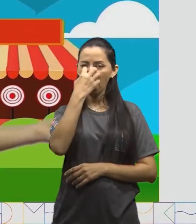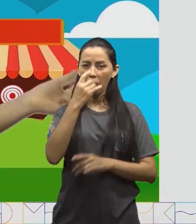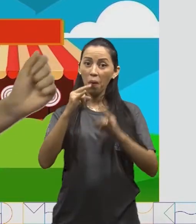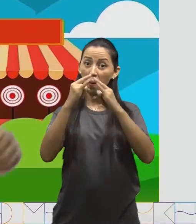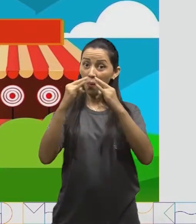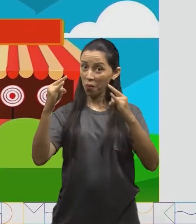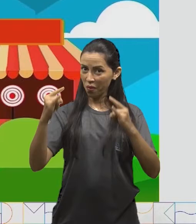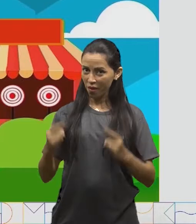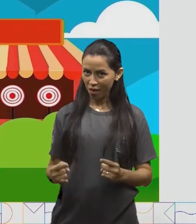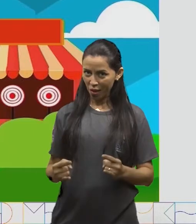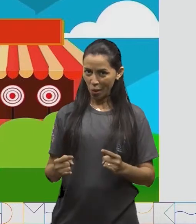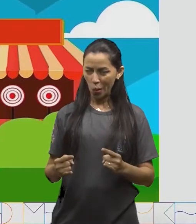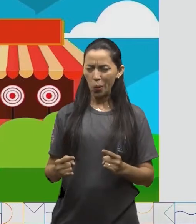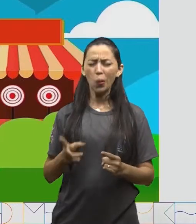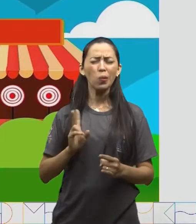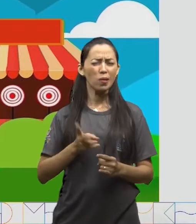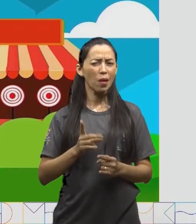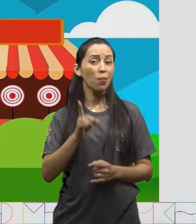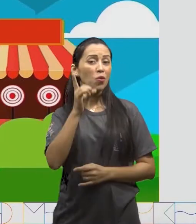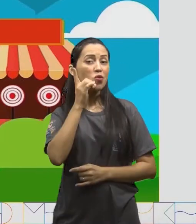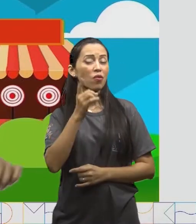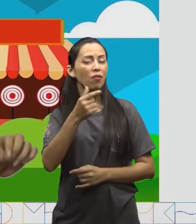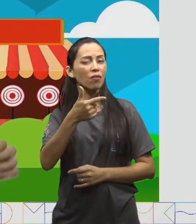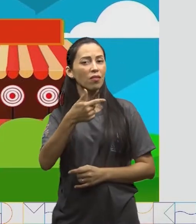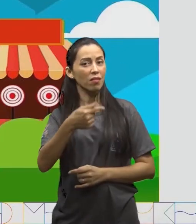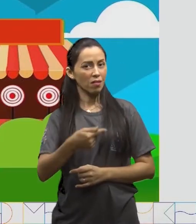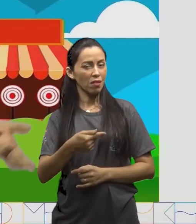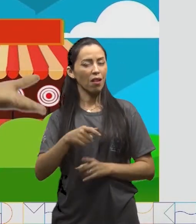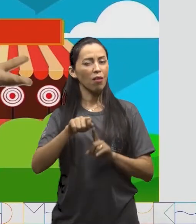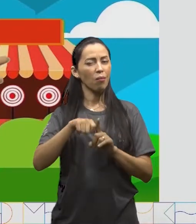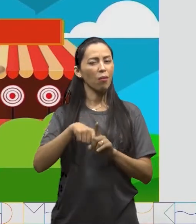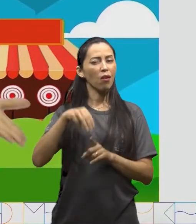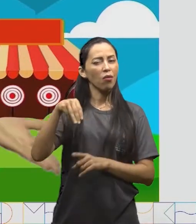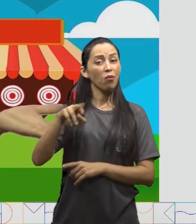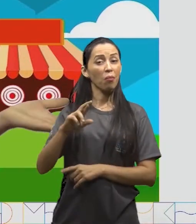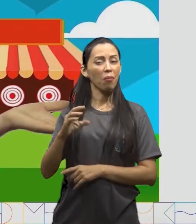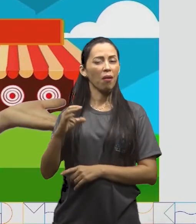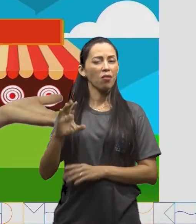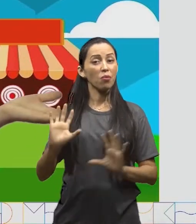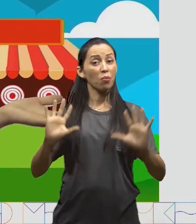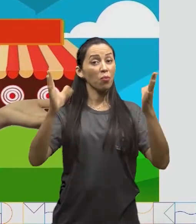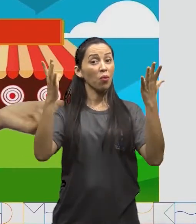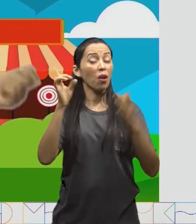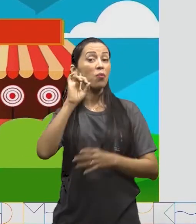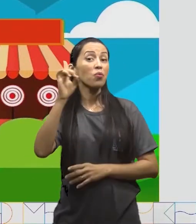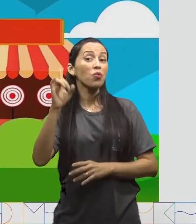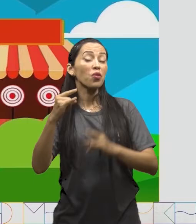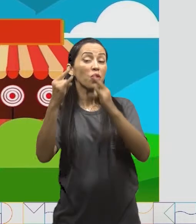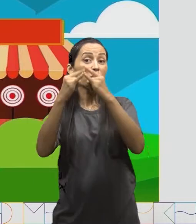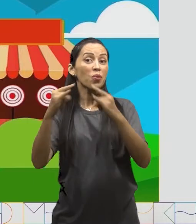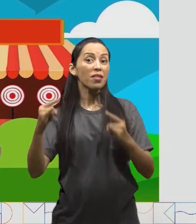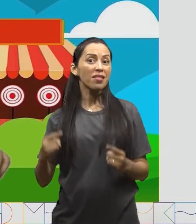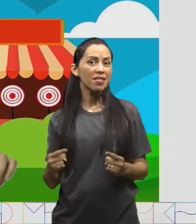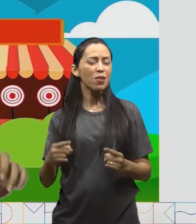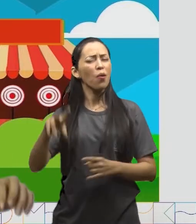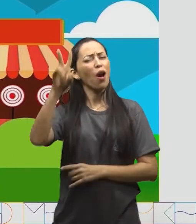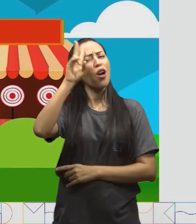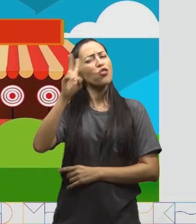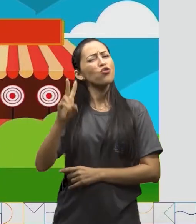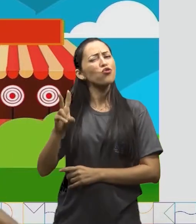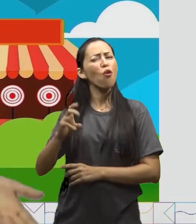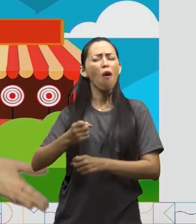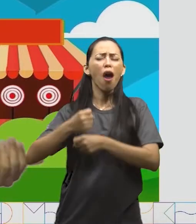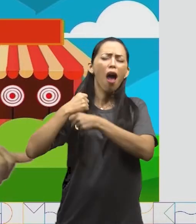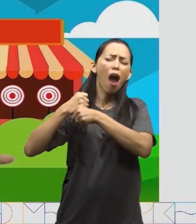circo. Todo ano, no dia 27 de março, é comemorado o Dia do Circo. A história dessa